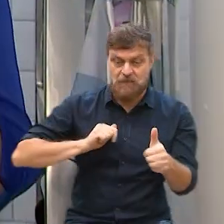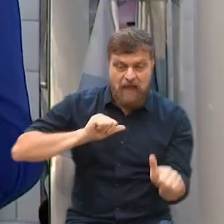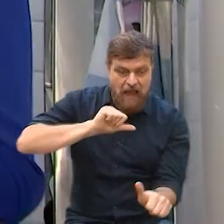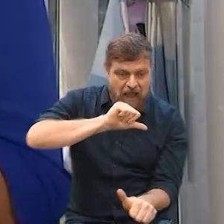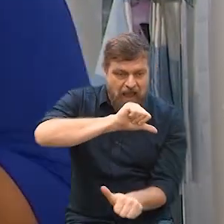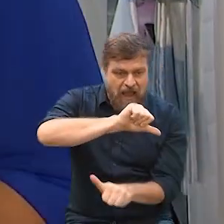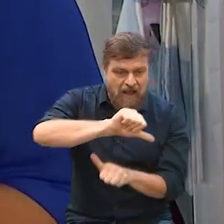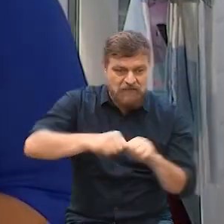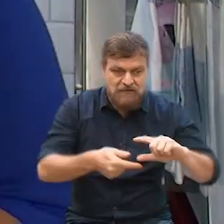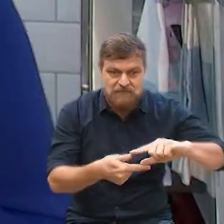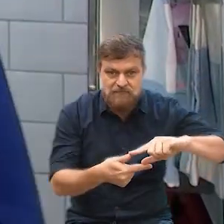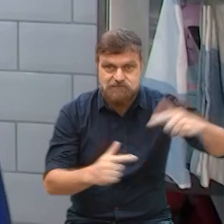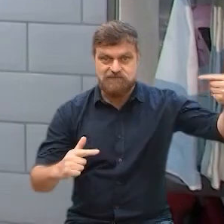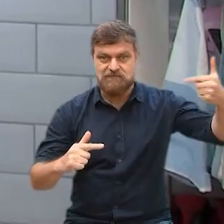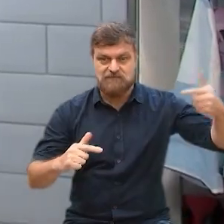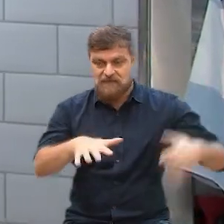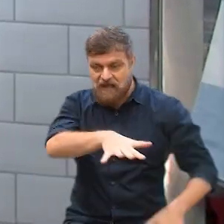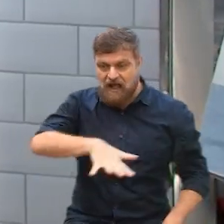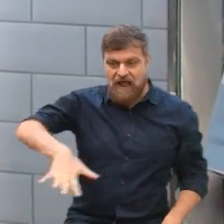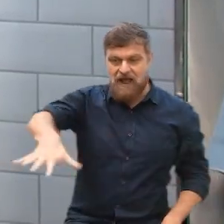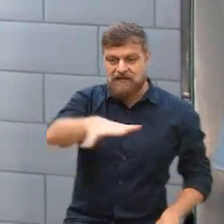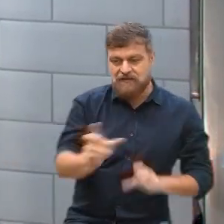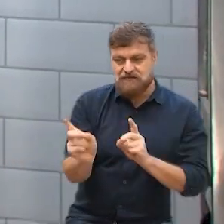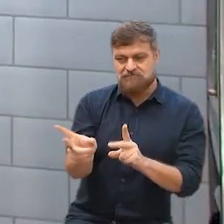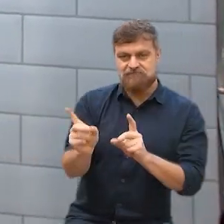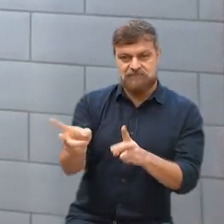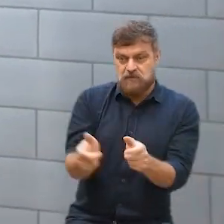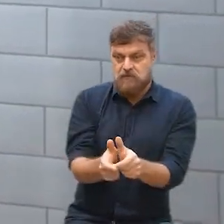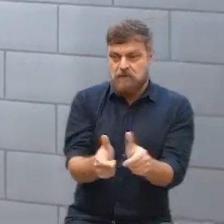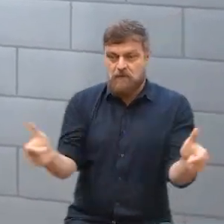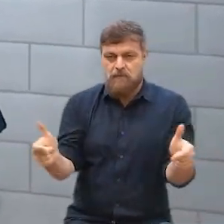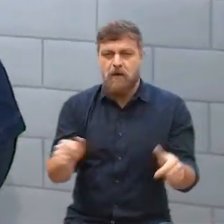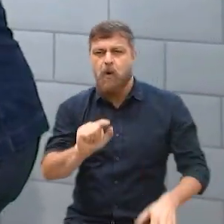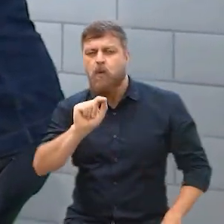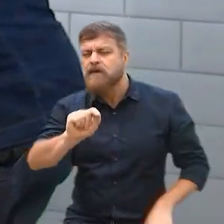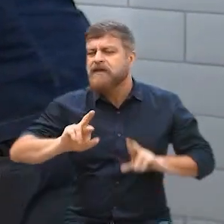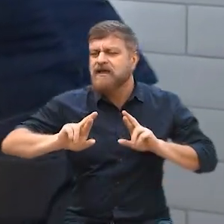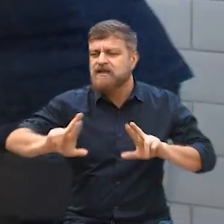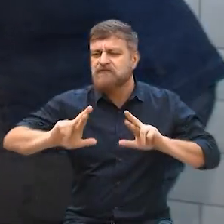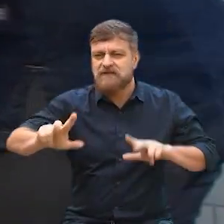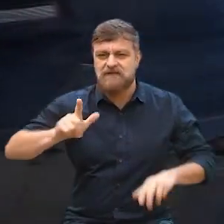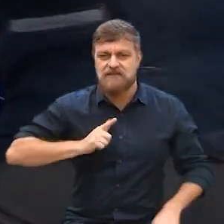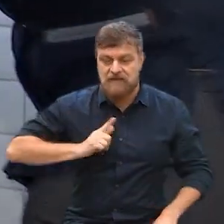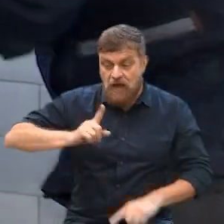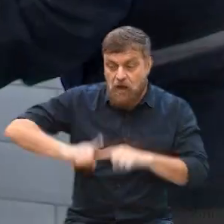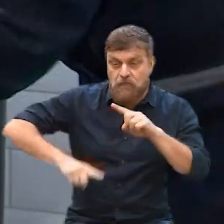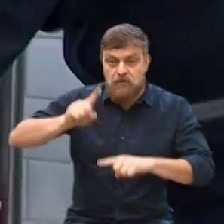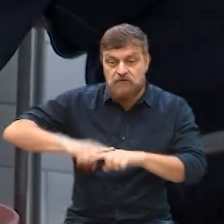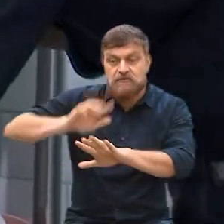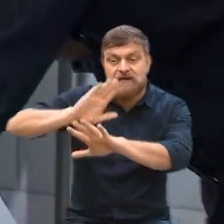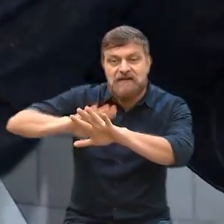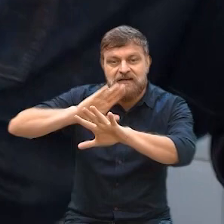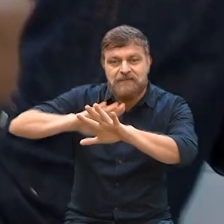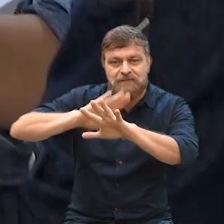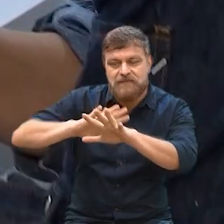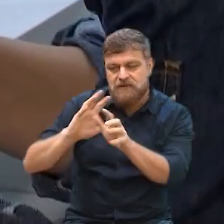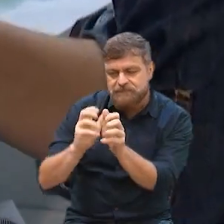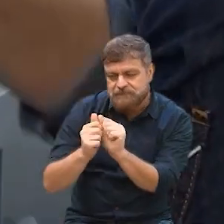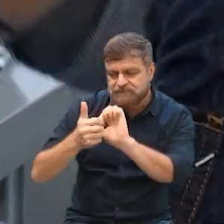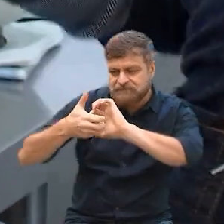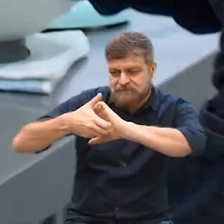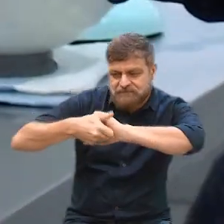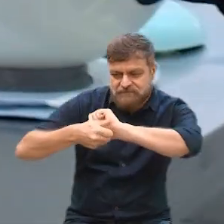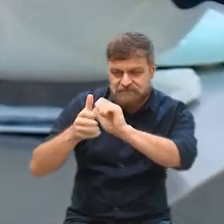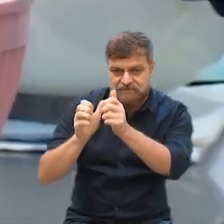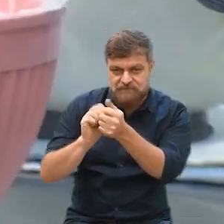roupagem têm crescido no mercado. E o diferencial fica por conta dos produtos artesanais oferecidos que